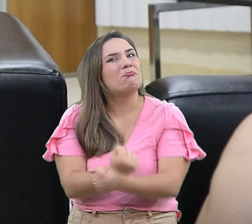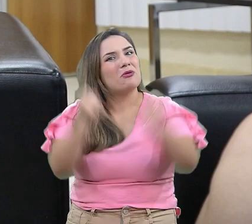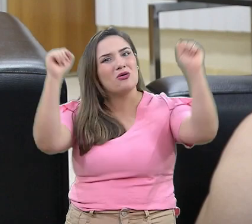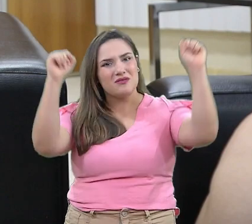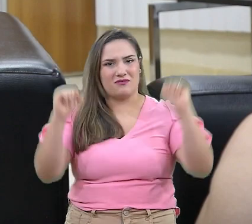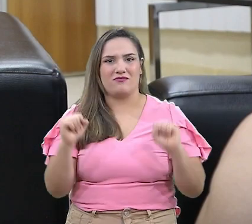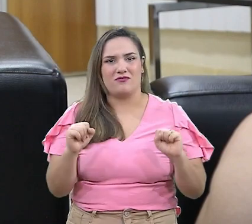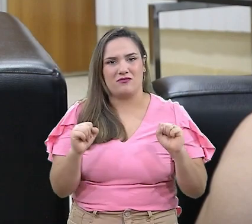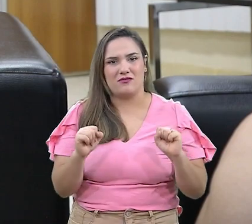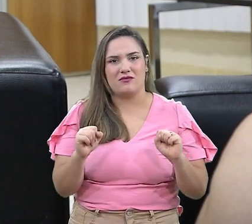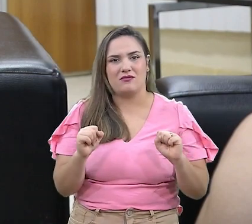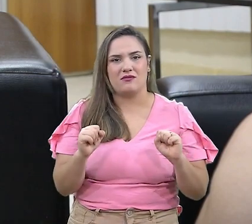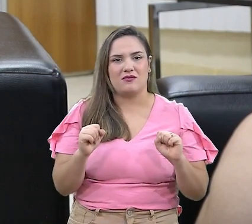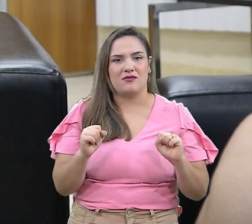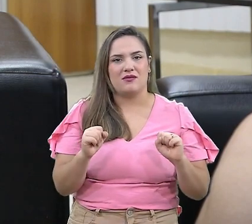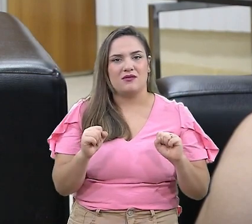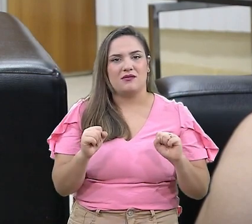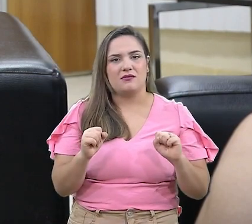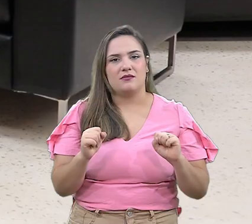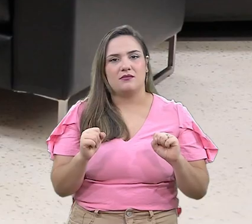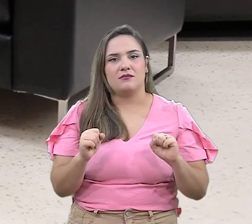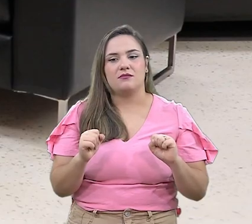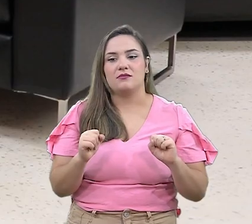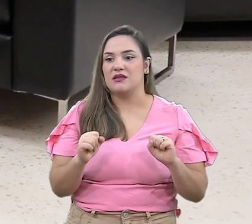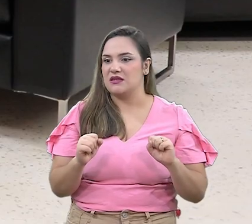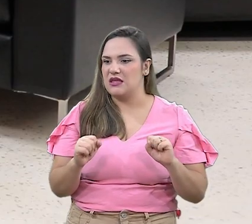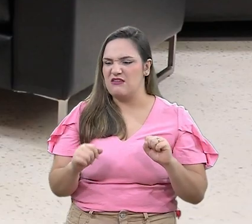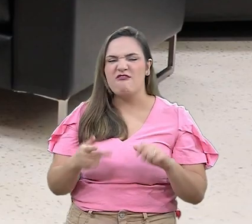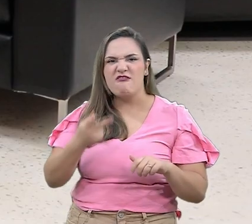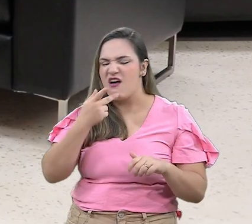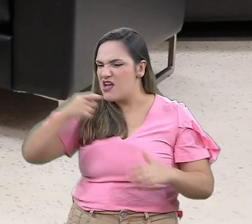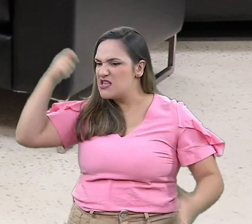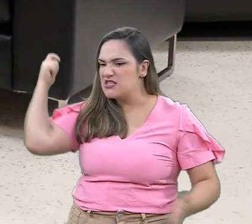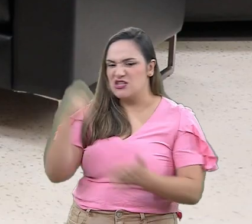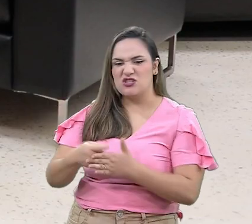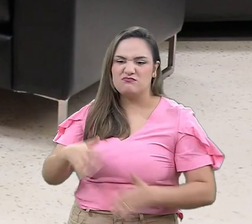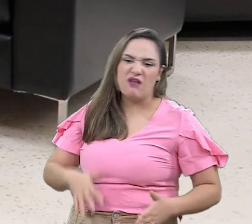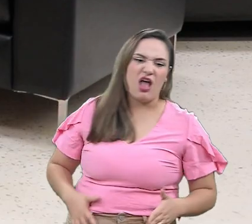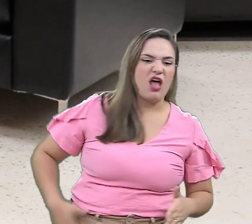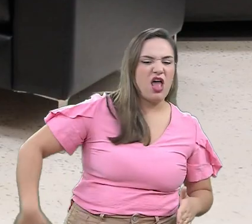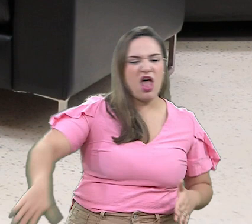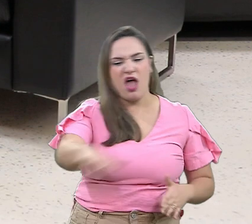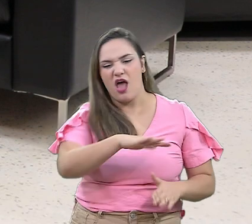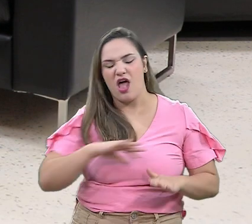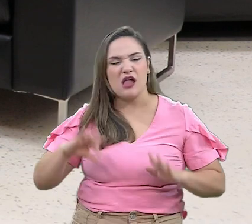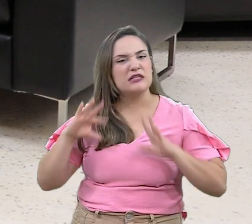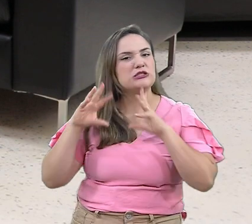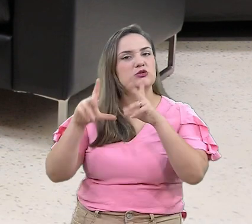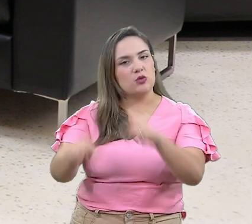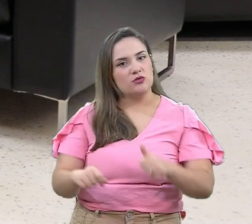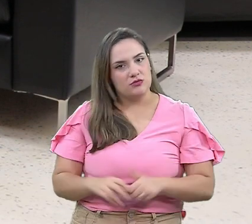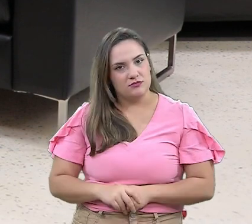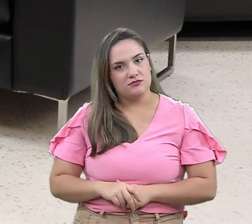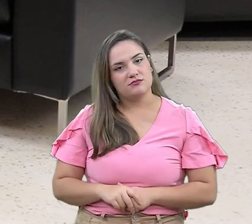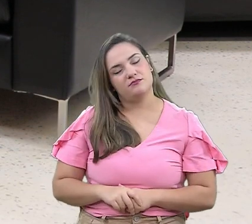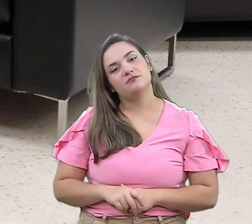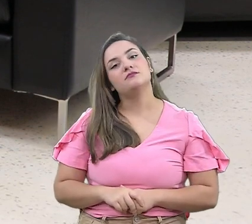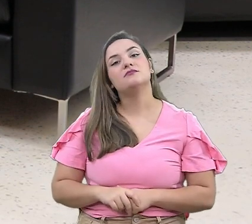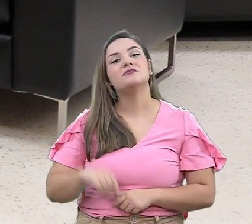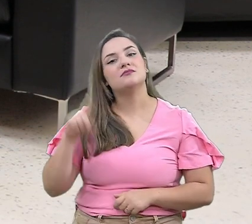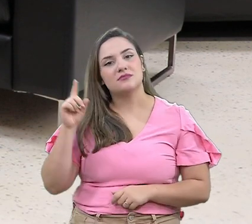né? Para promover entre todos essa ação.